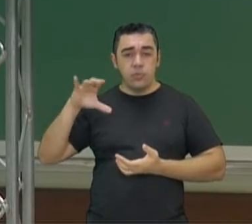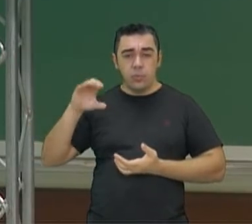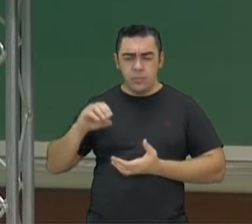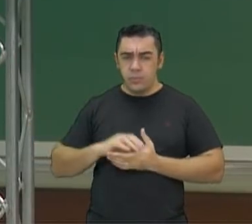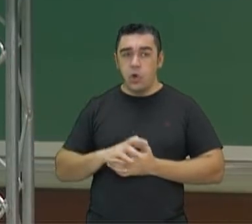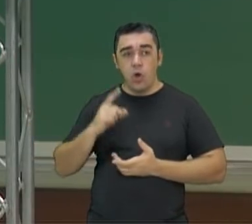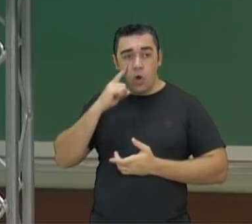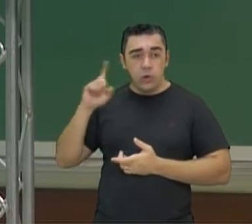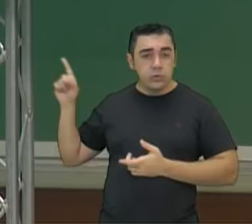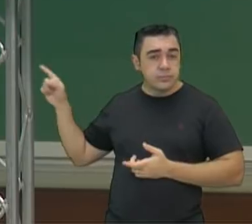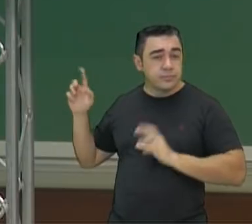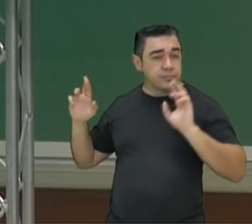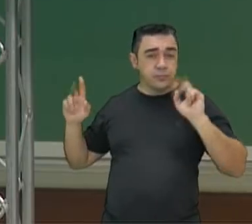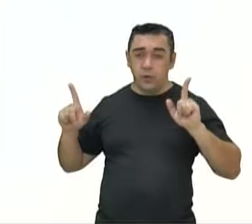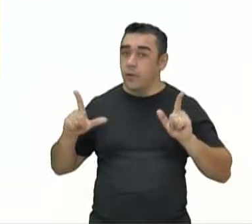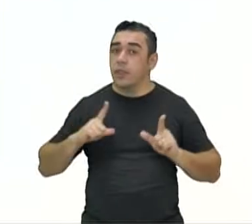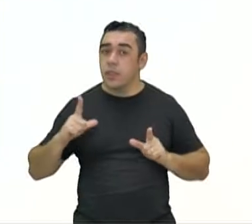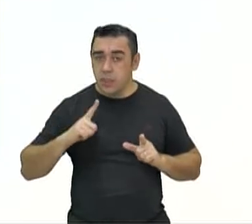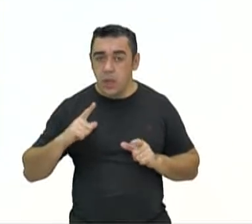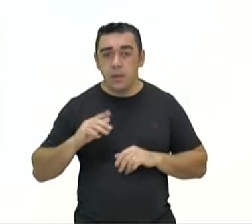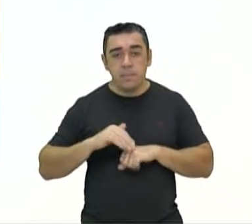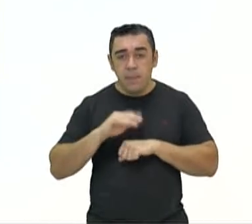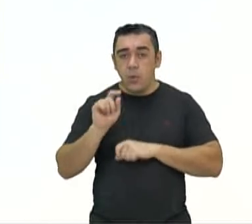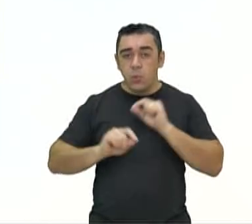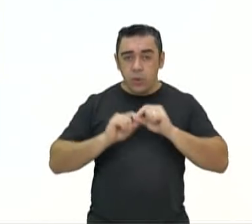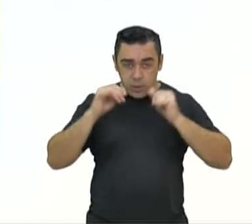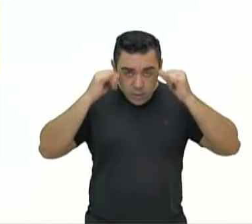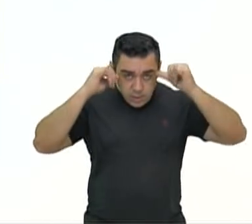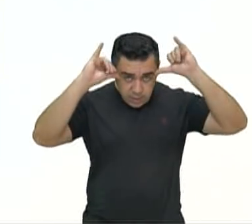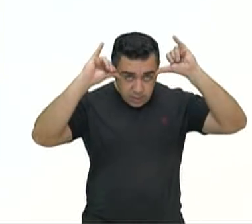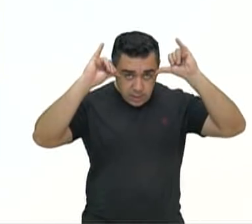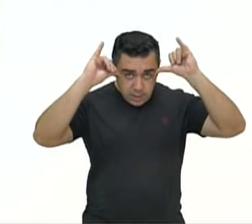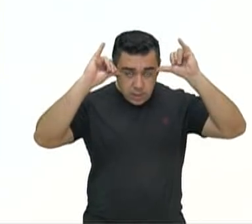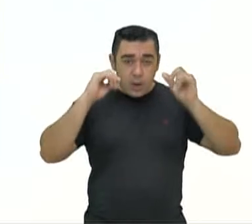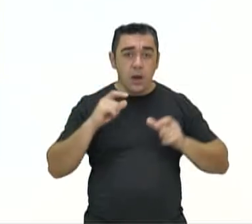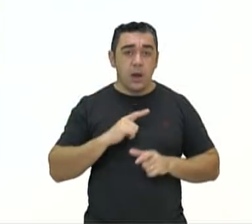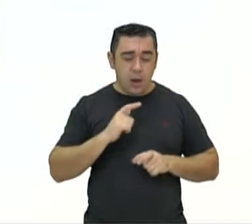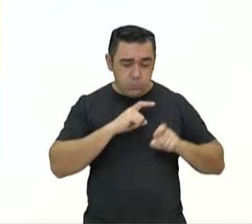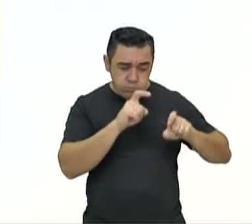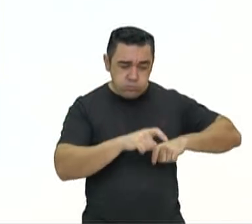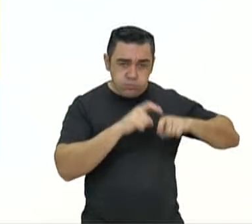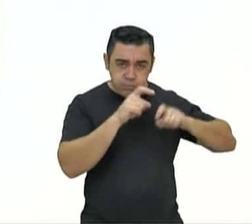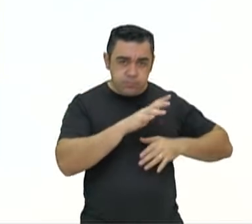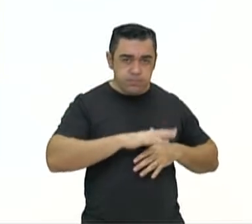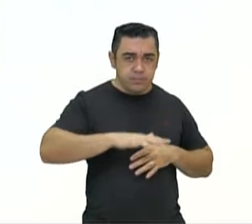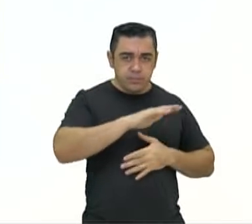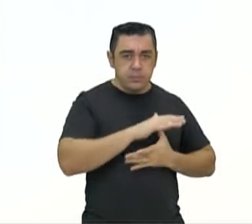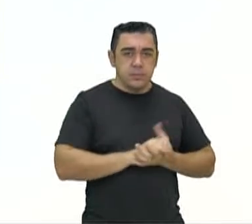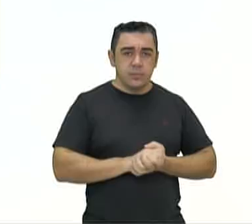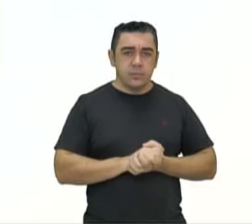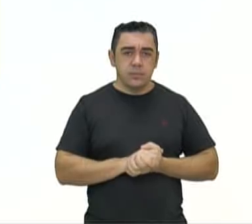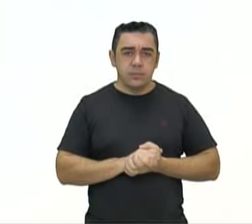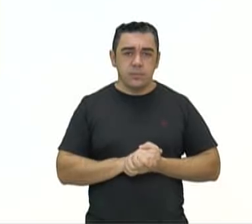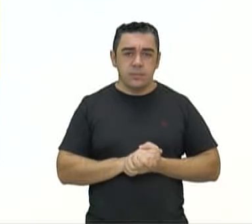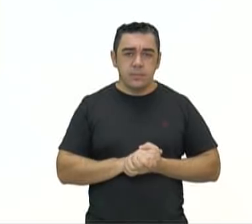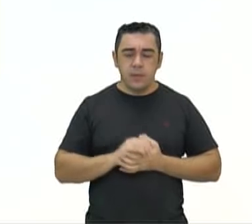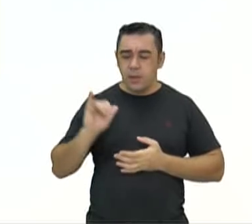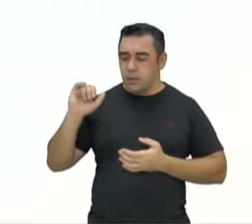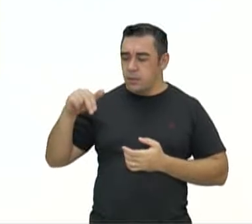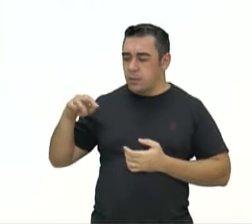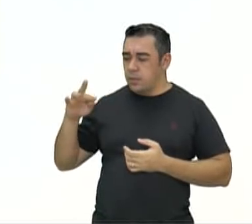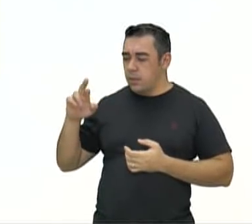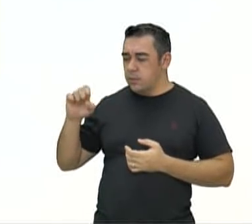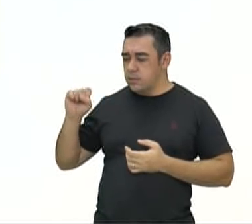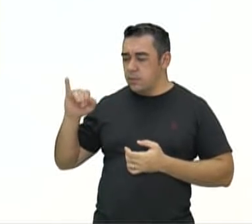grande parte de uma criação de gado extensivo também. Lembra disso do 7º ano? Pecuária intensiva e pecuária